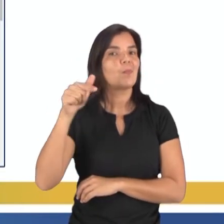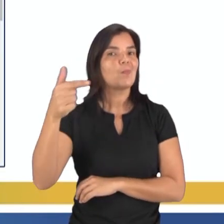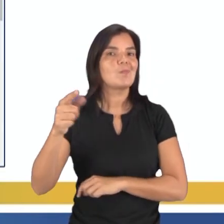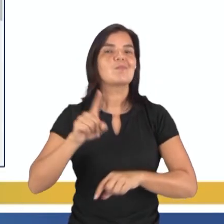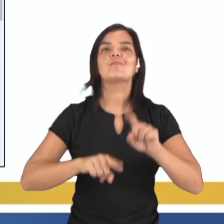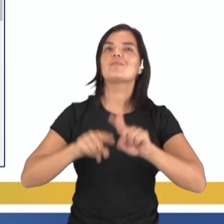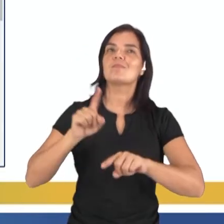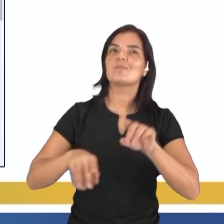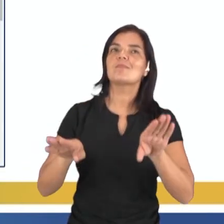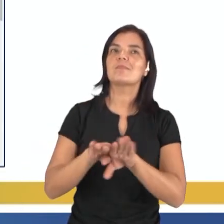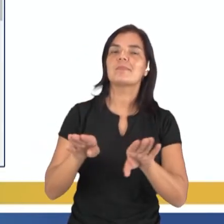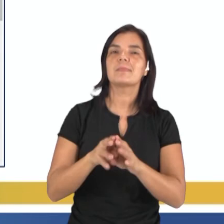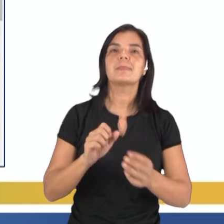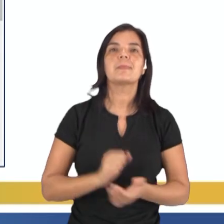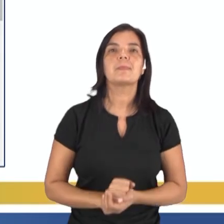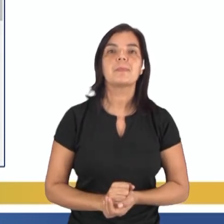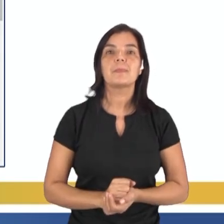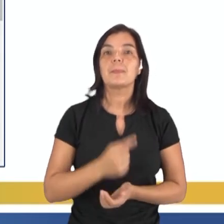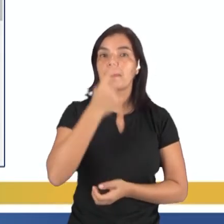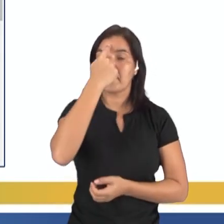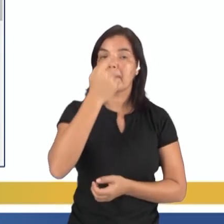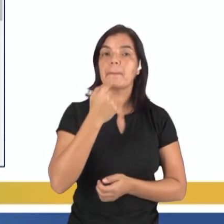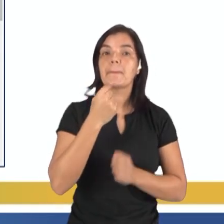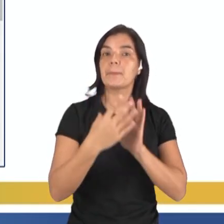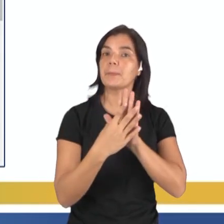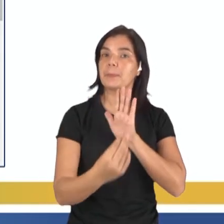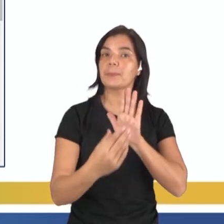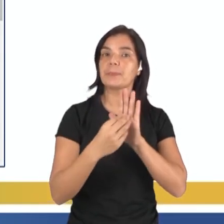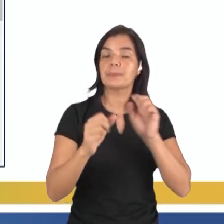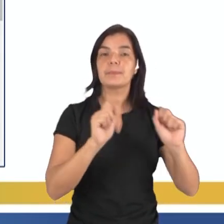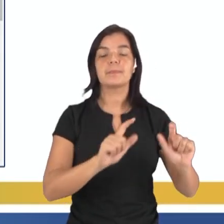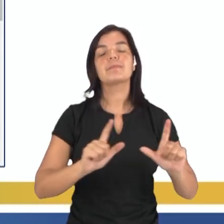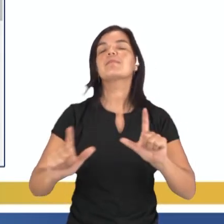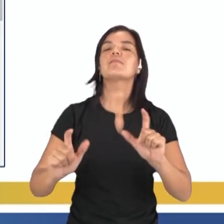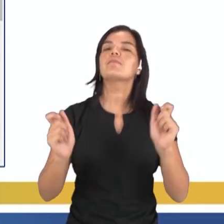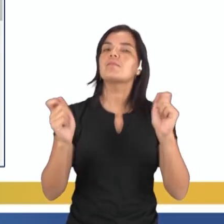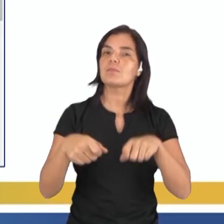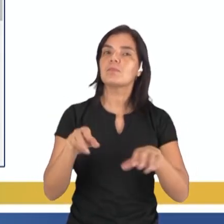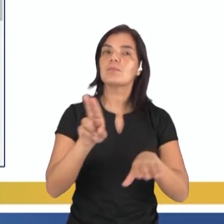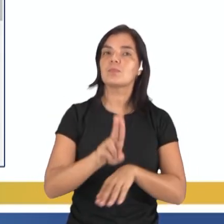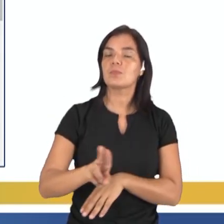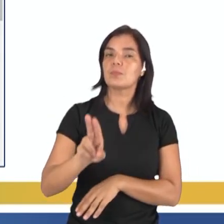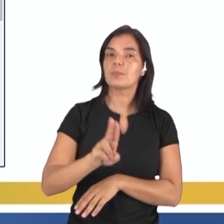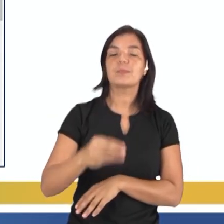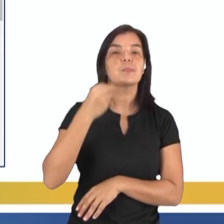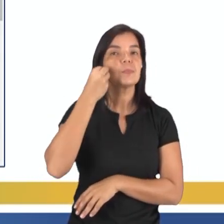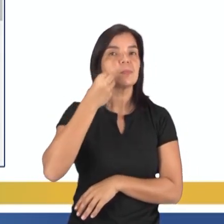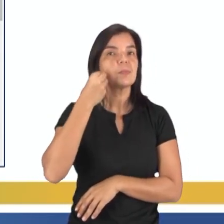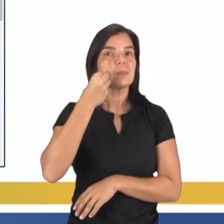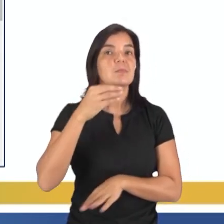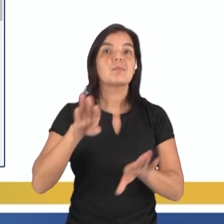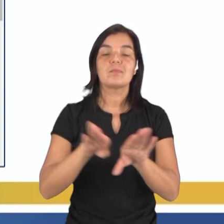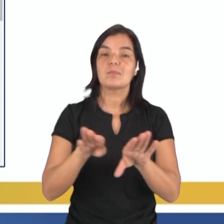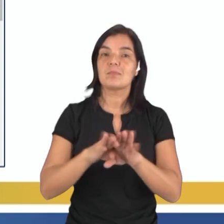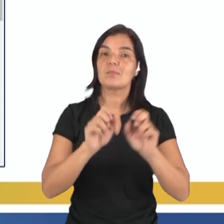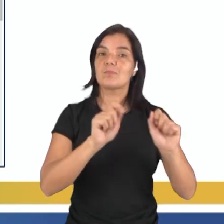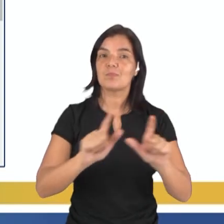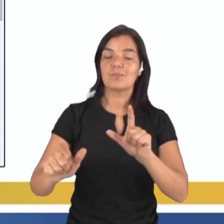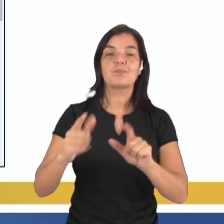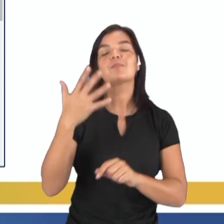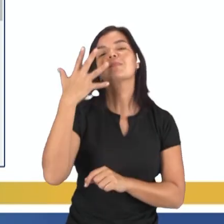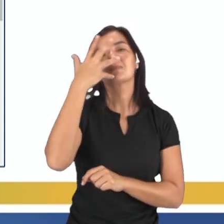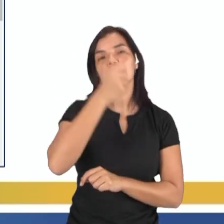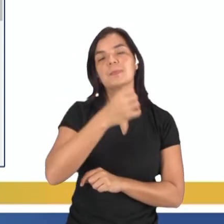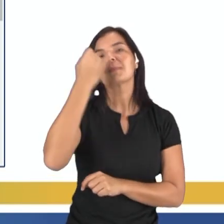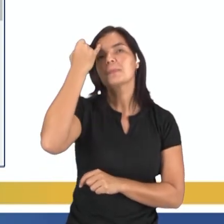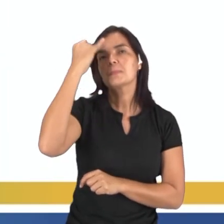recursos, tá? E daí nós temos mais alguns modelos dessas ferramentas que você pode experimentar, que vai deixar a tua apresentação